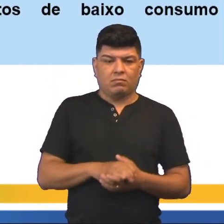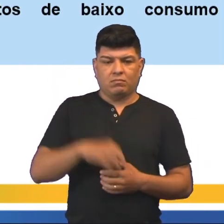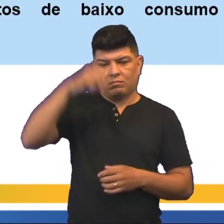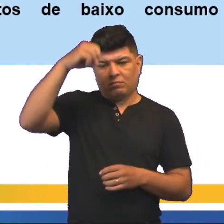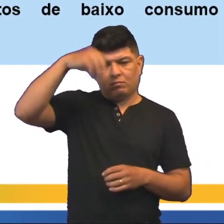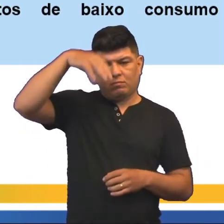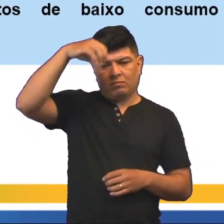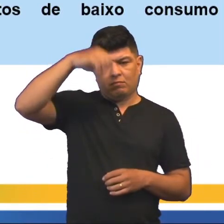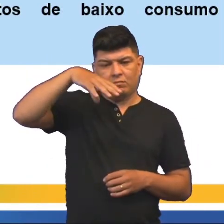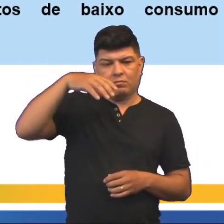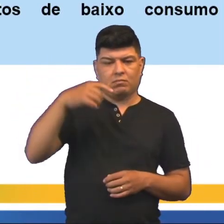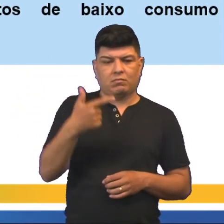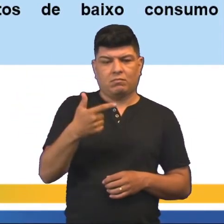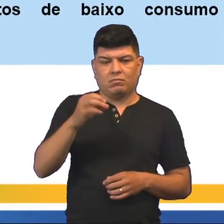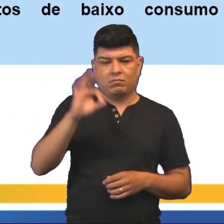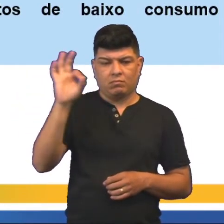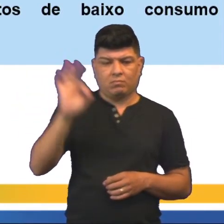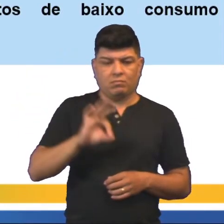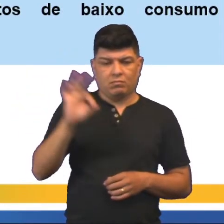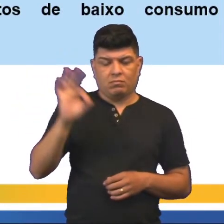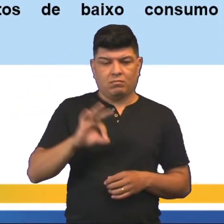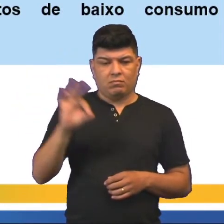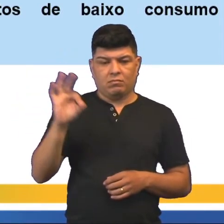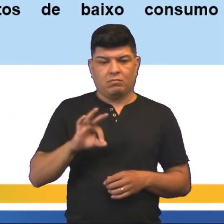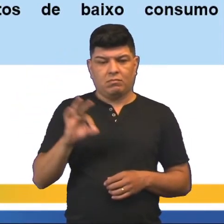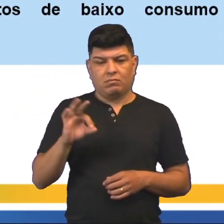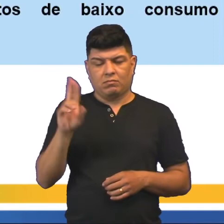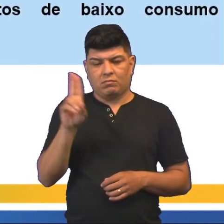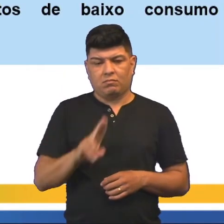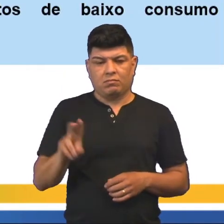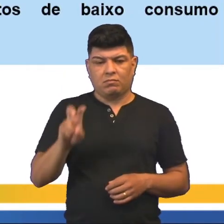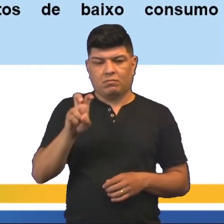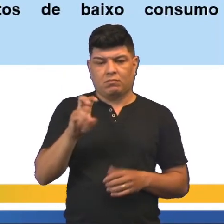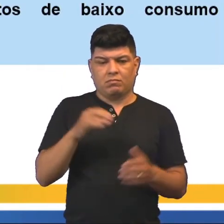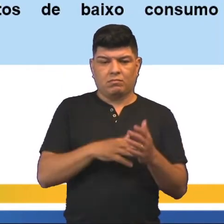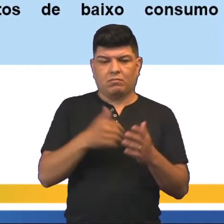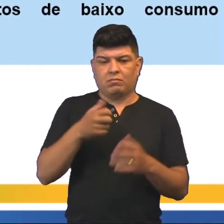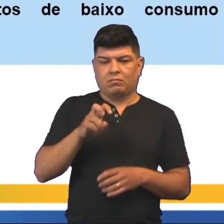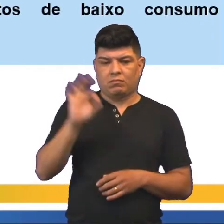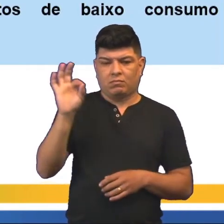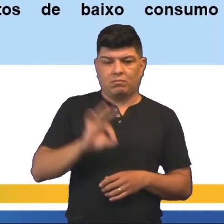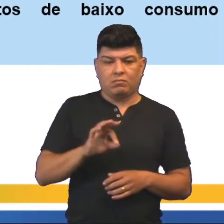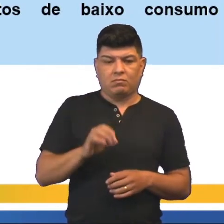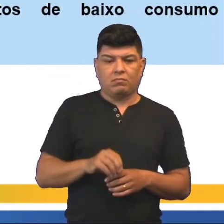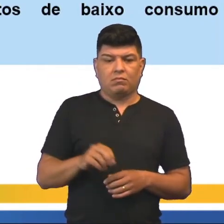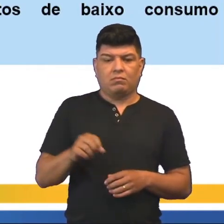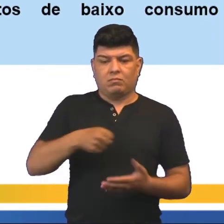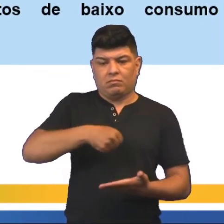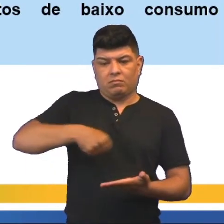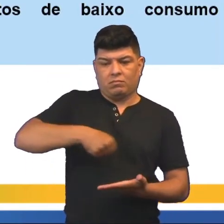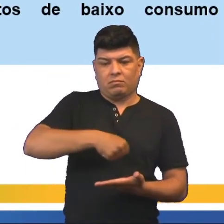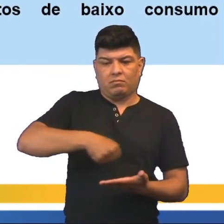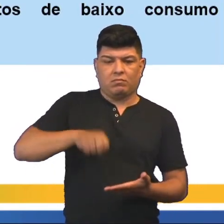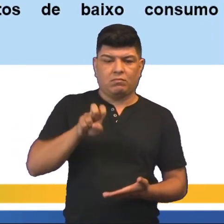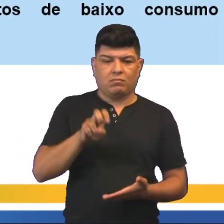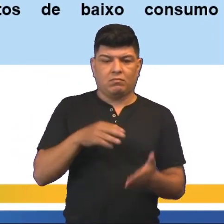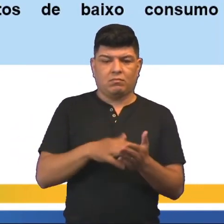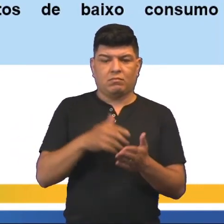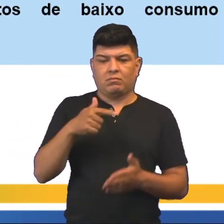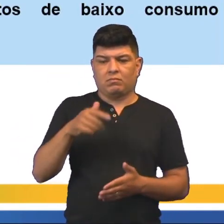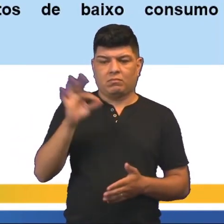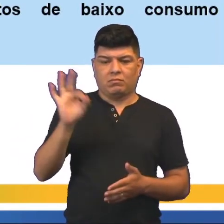A iluminação equivale a 20% do consumo. Televisão, 5 a 15%. E o ferro elétrico, apenas